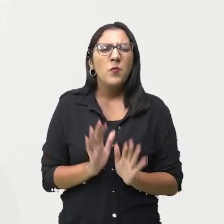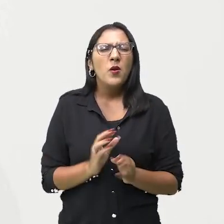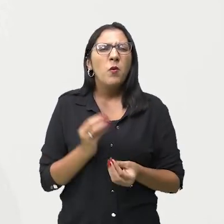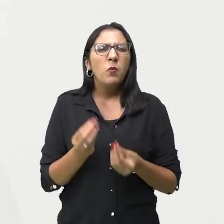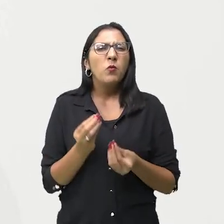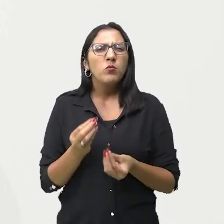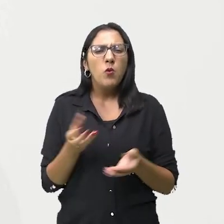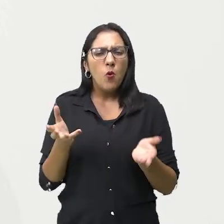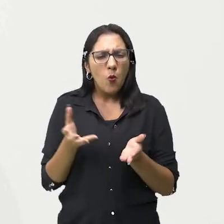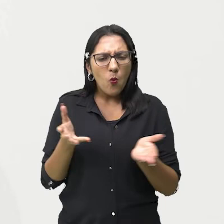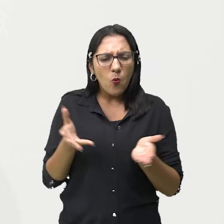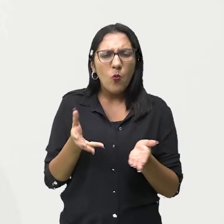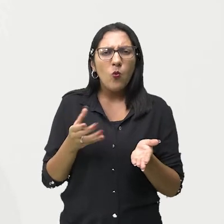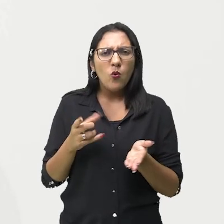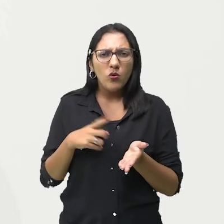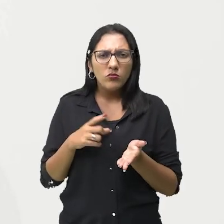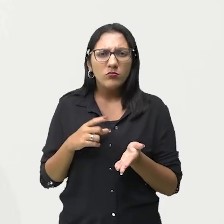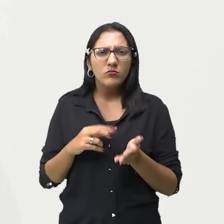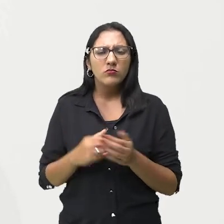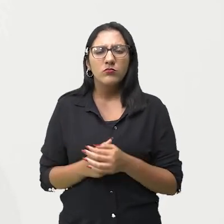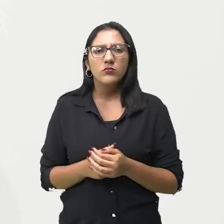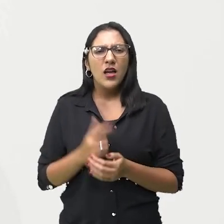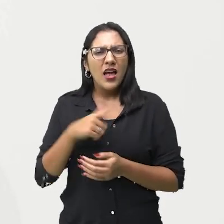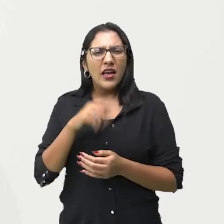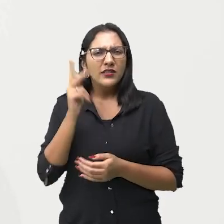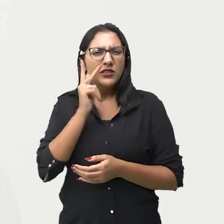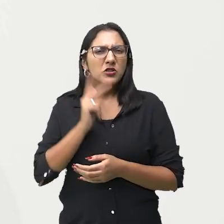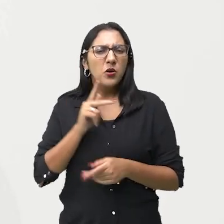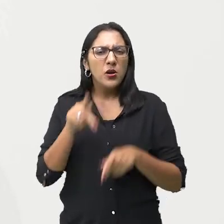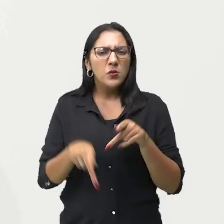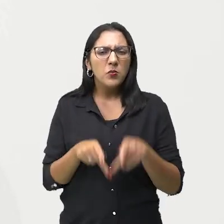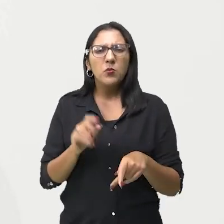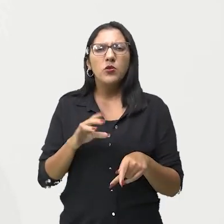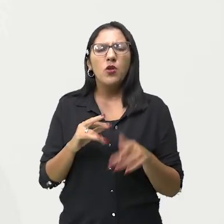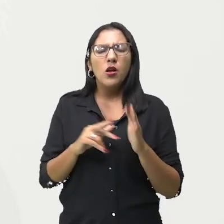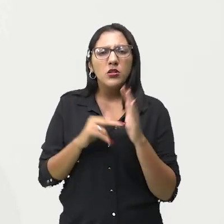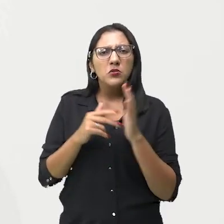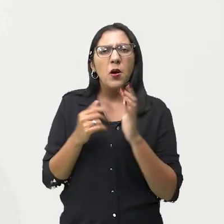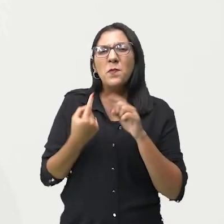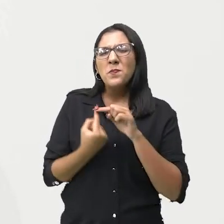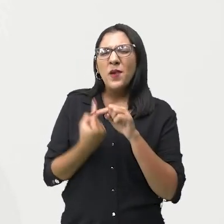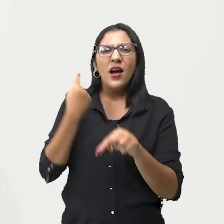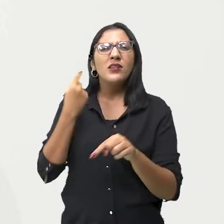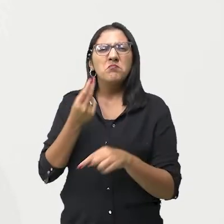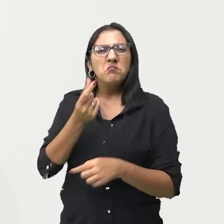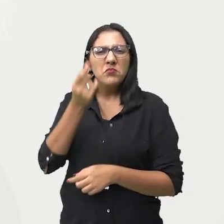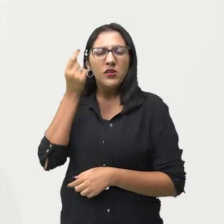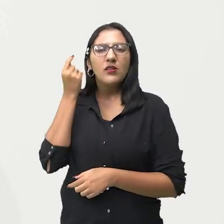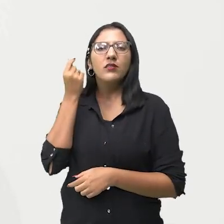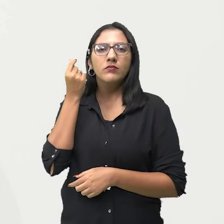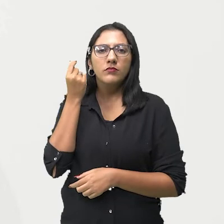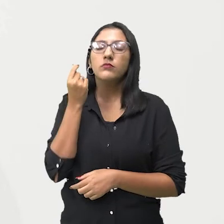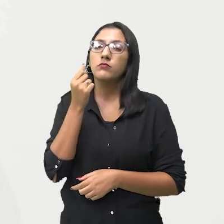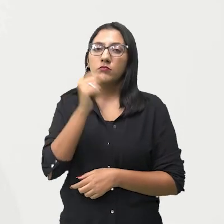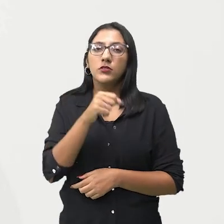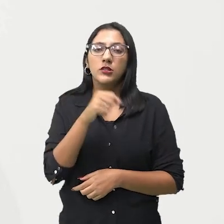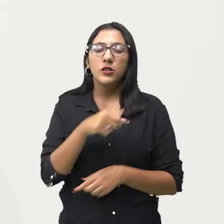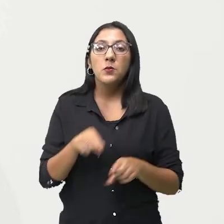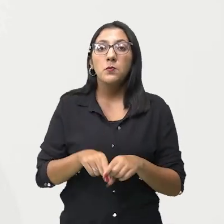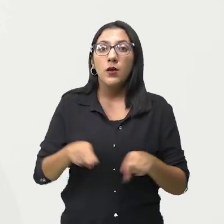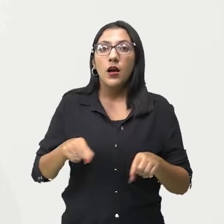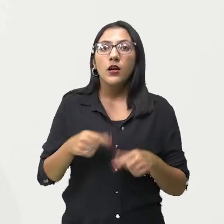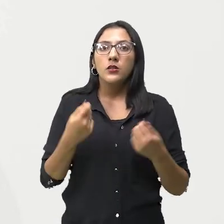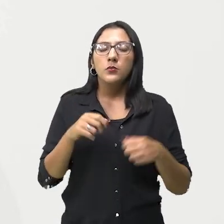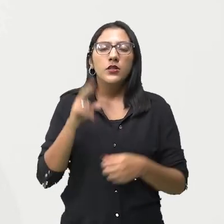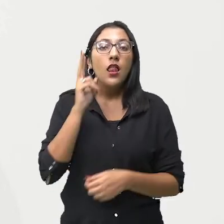no presente, esse texto não foi feito no passado? Já não aconteceu há muito tempo? Sim, mas a gente